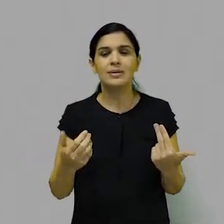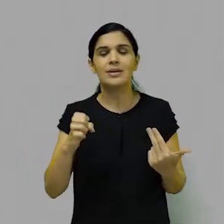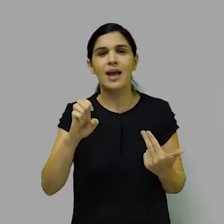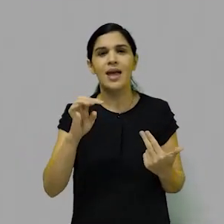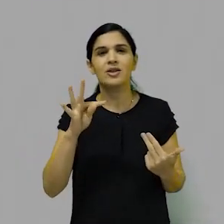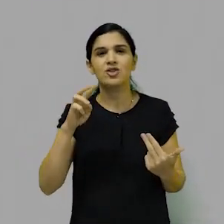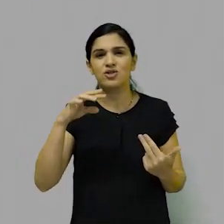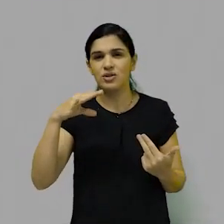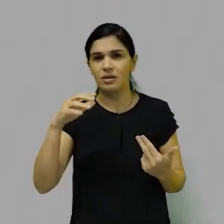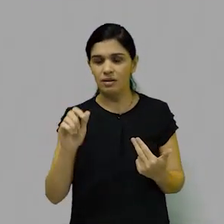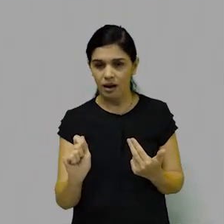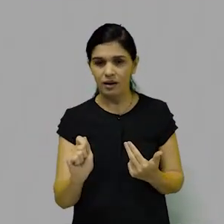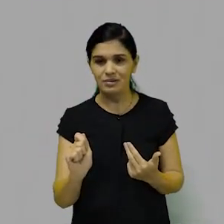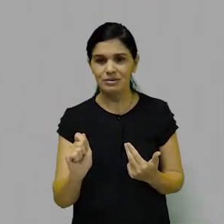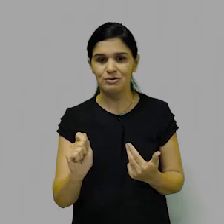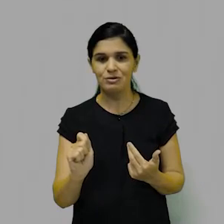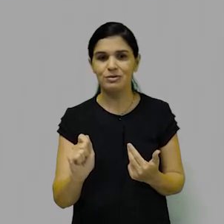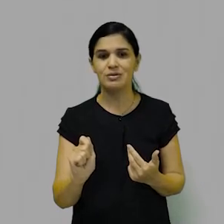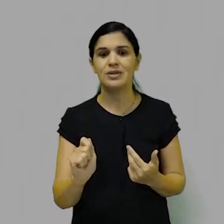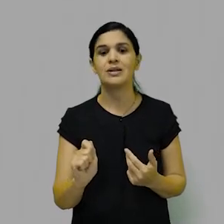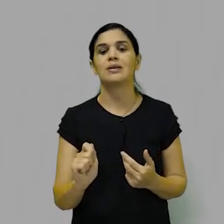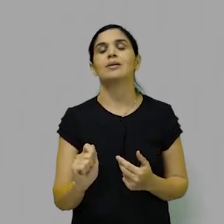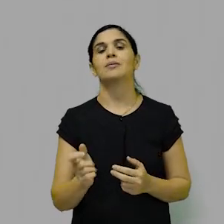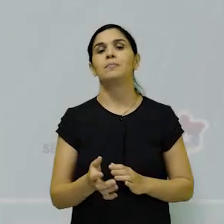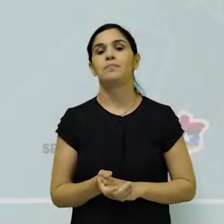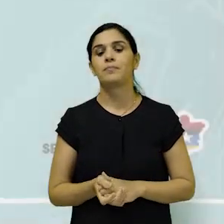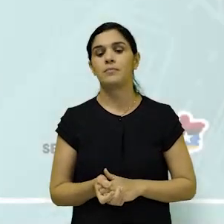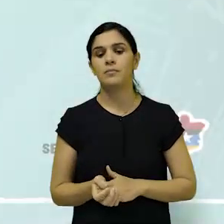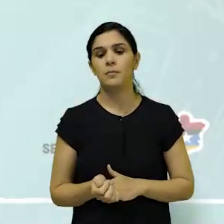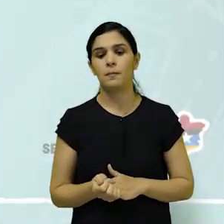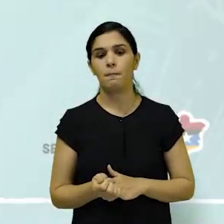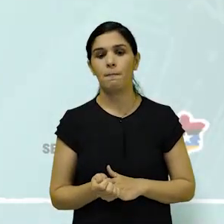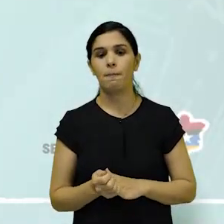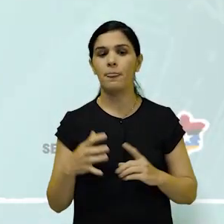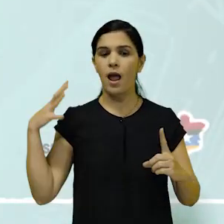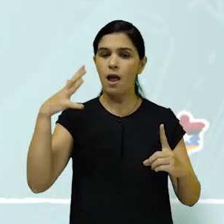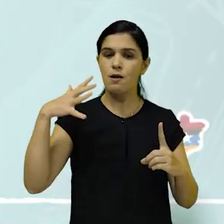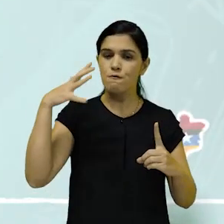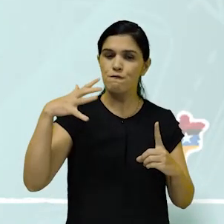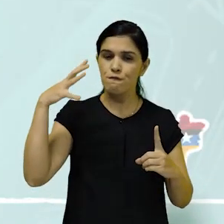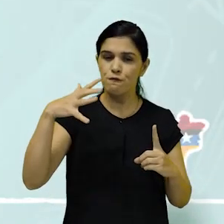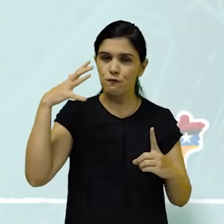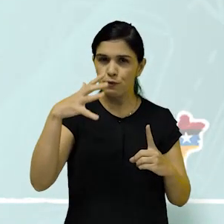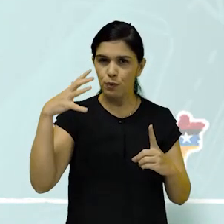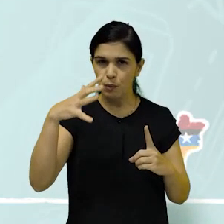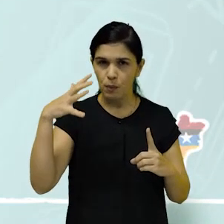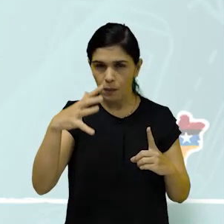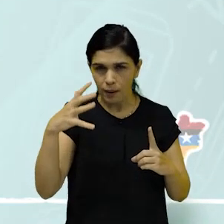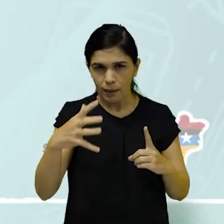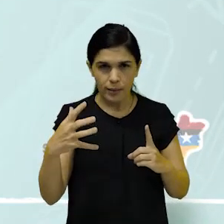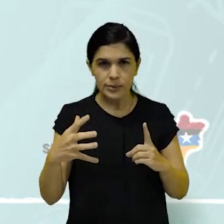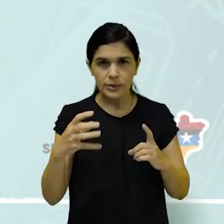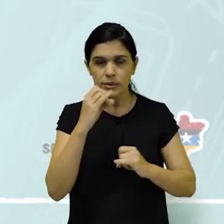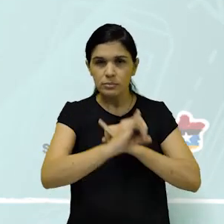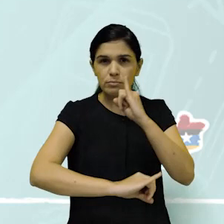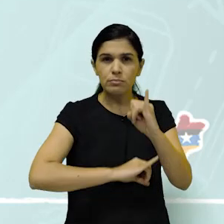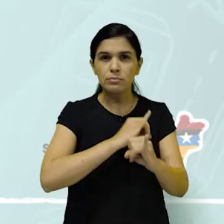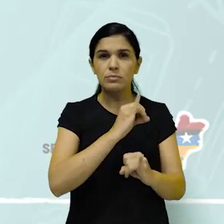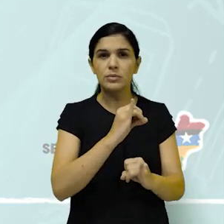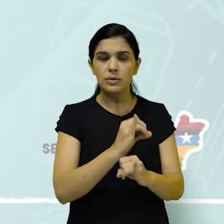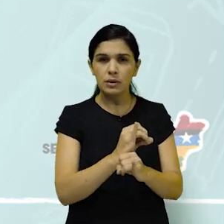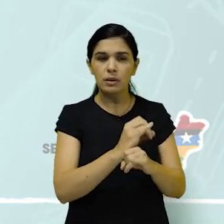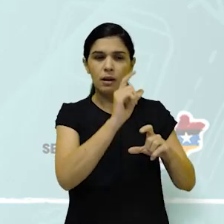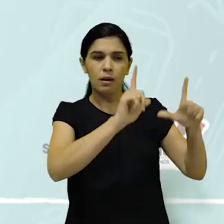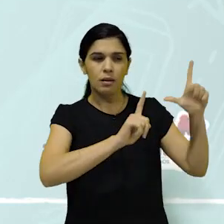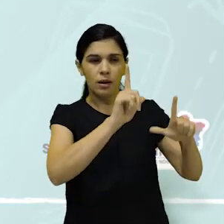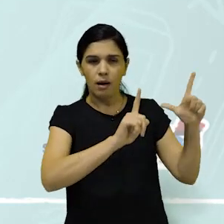o interesse, tá certo? A influência da mídia. Os padrões de beleza são conjuntos de